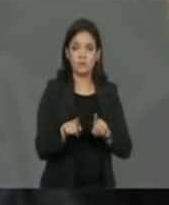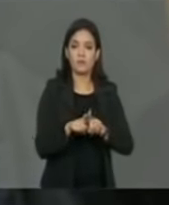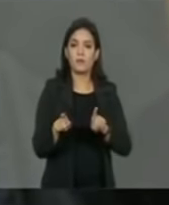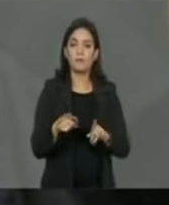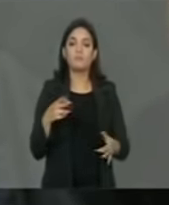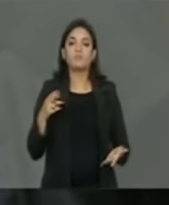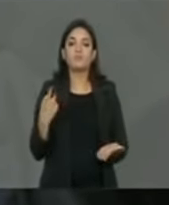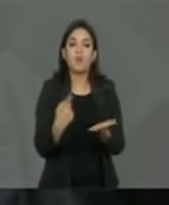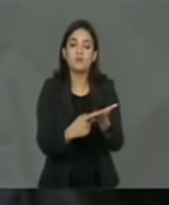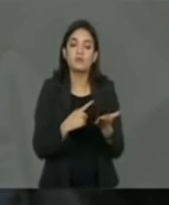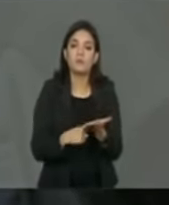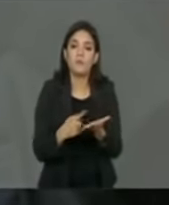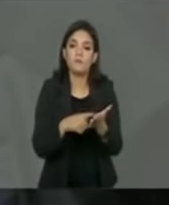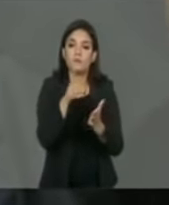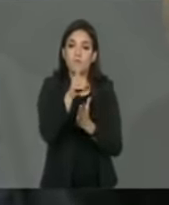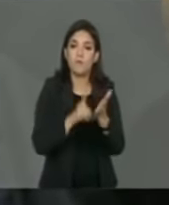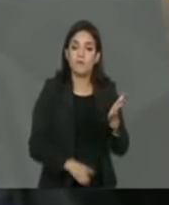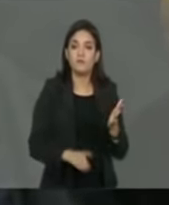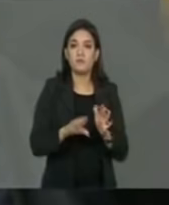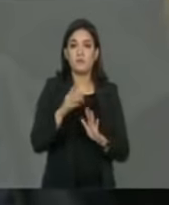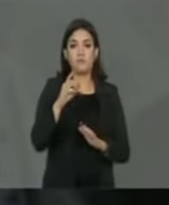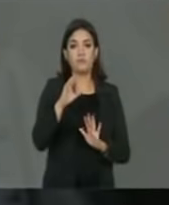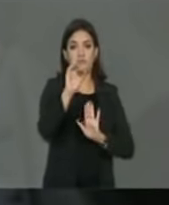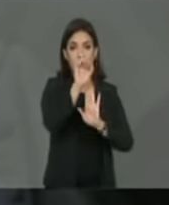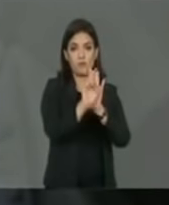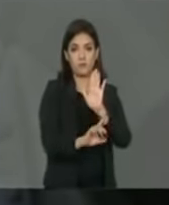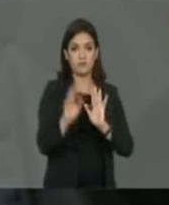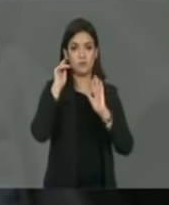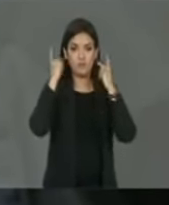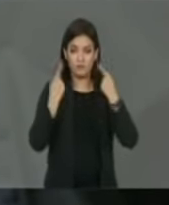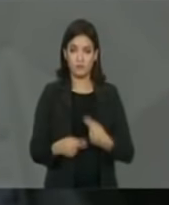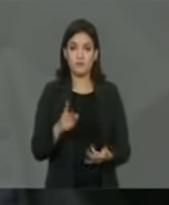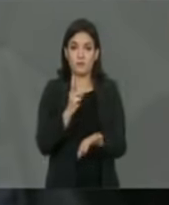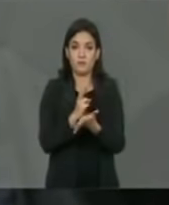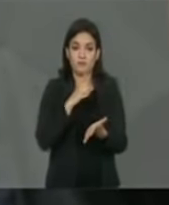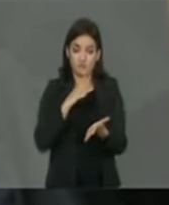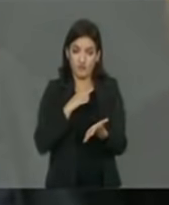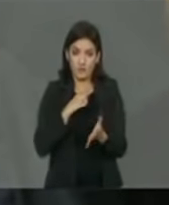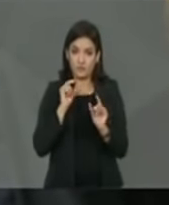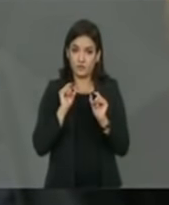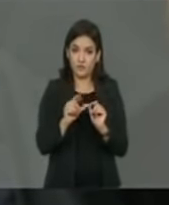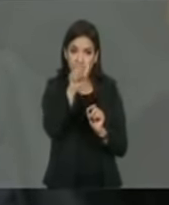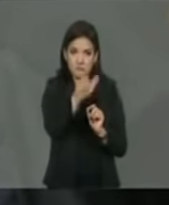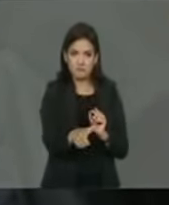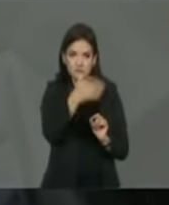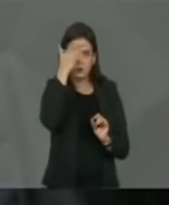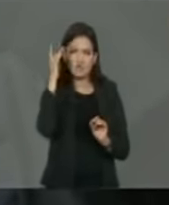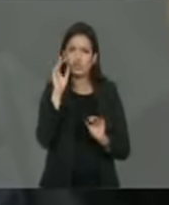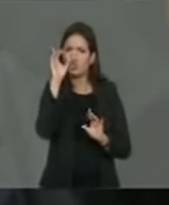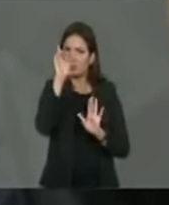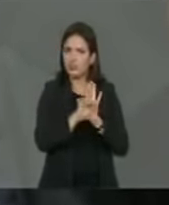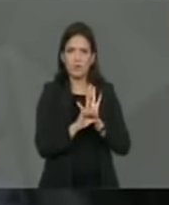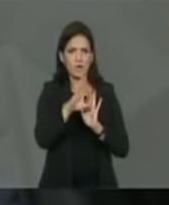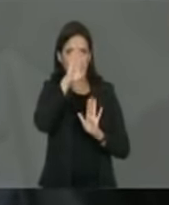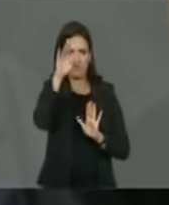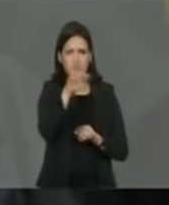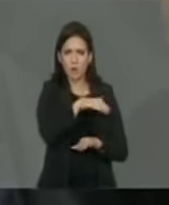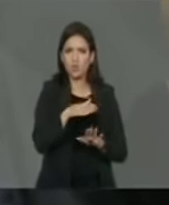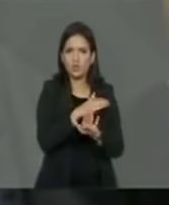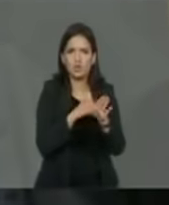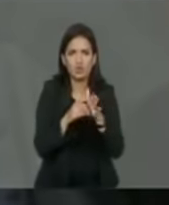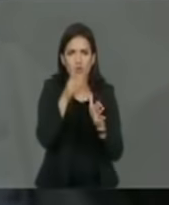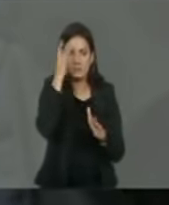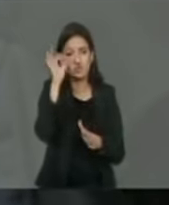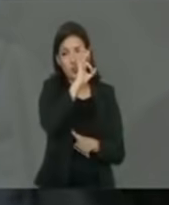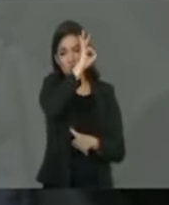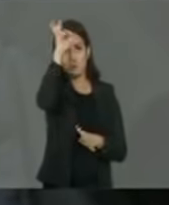declarações das duas leis humanos embora reconheçam a presunção de inocência como direito fundamental de qualquer indivíduo não